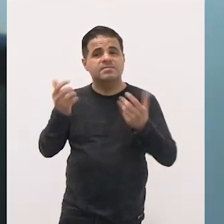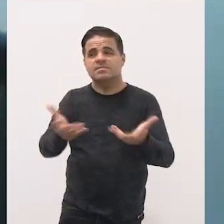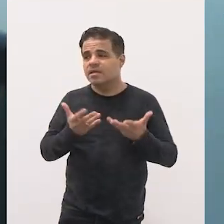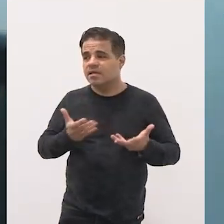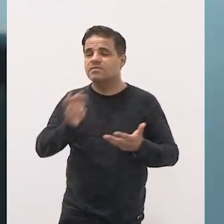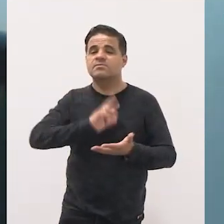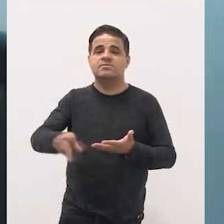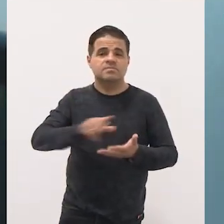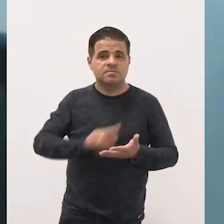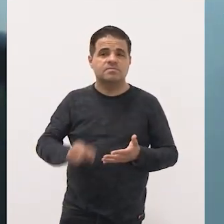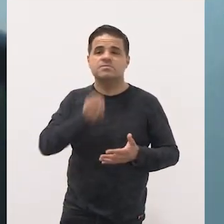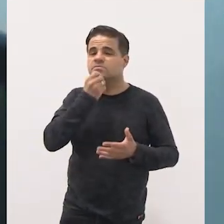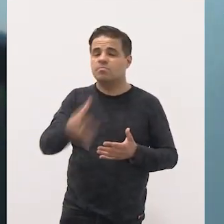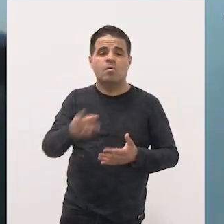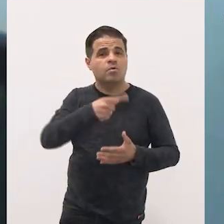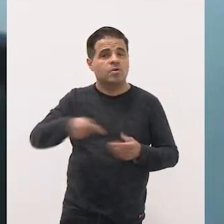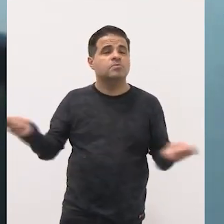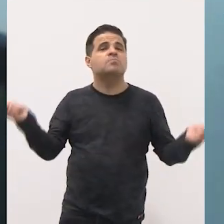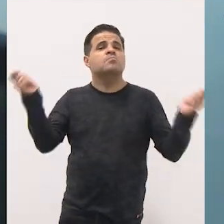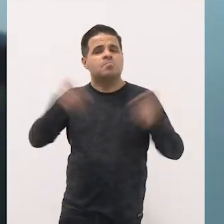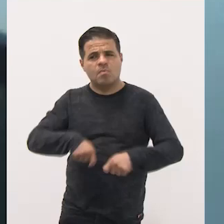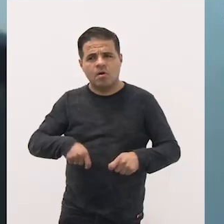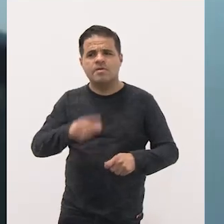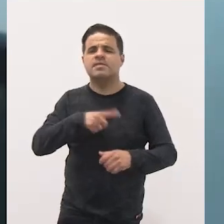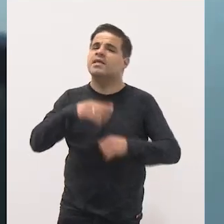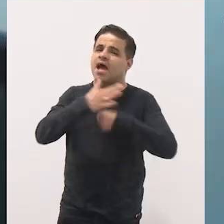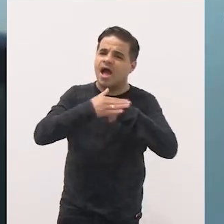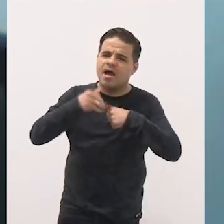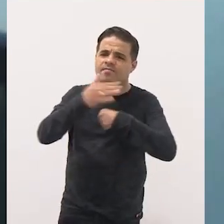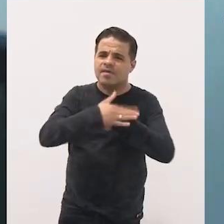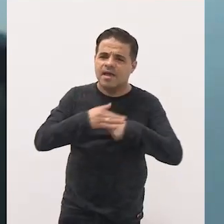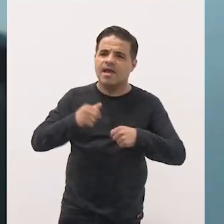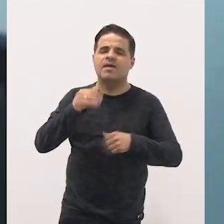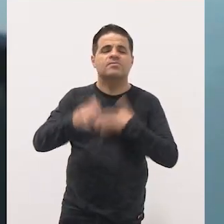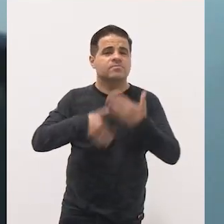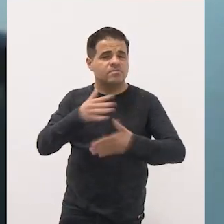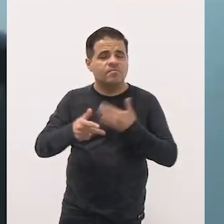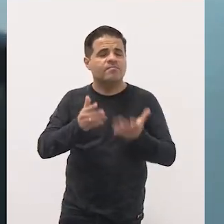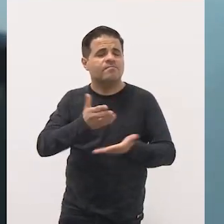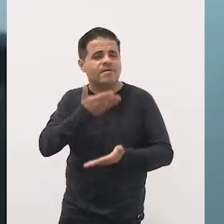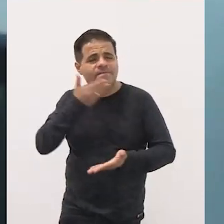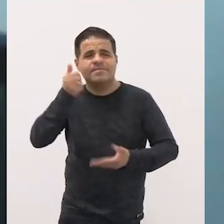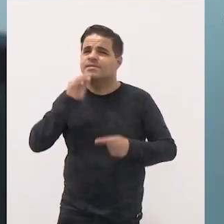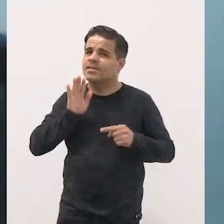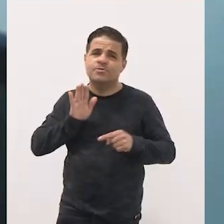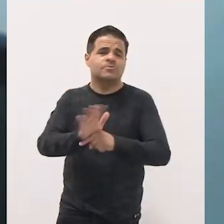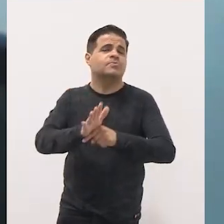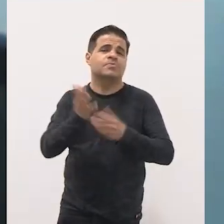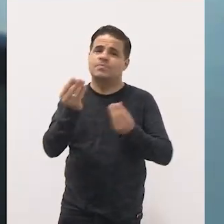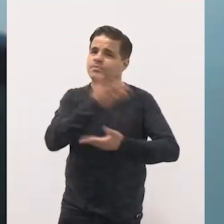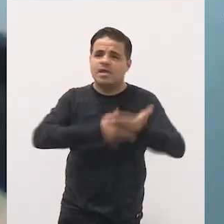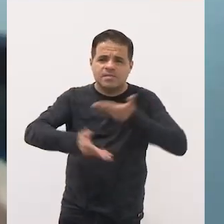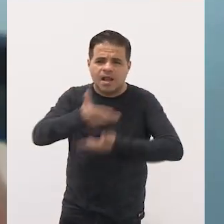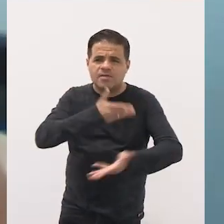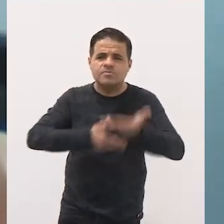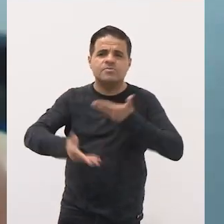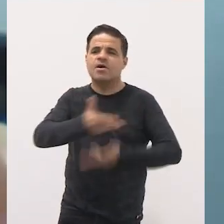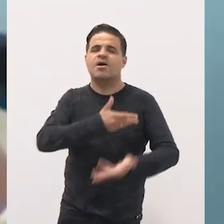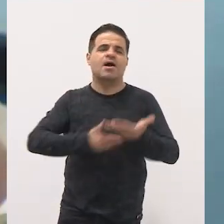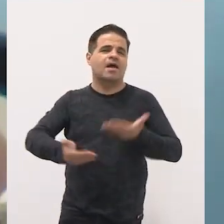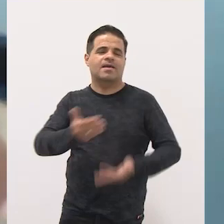não é... Que bom que a gente possa ter afeto. O afeto facilita sempre. As relações